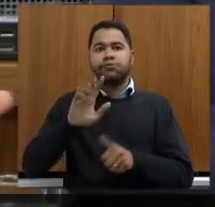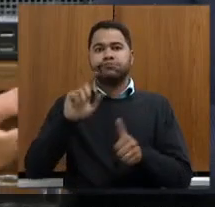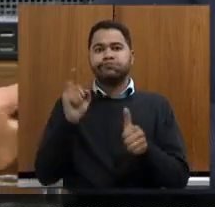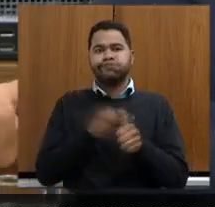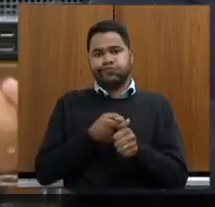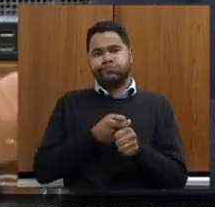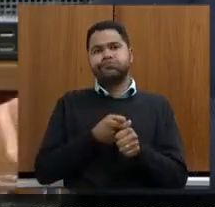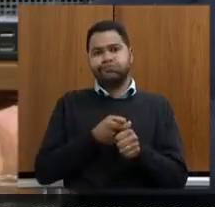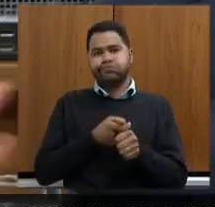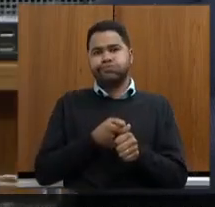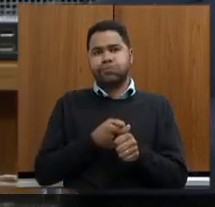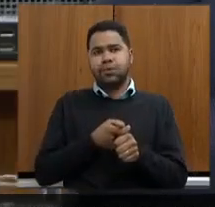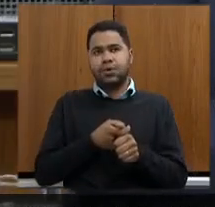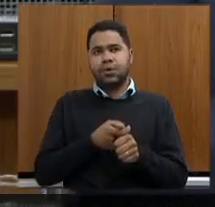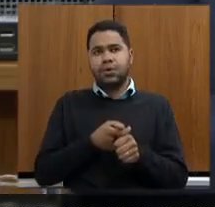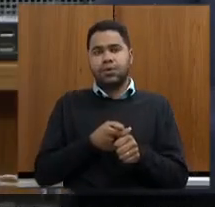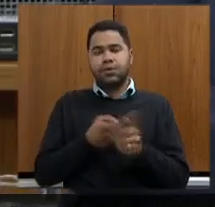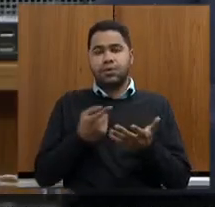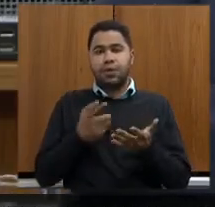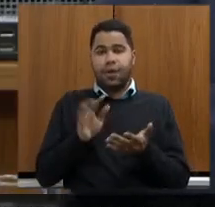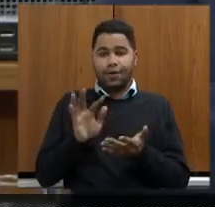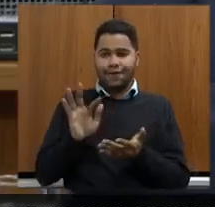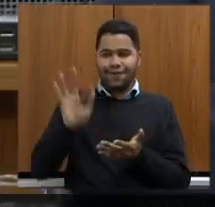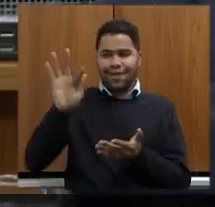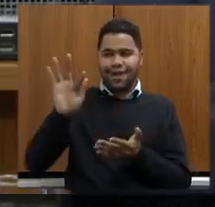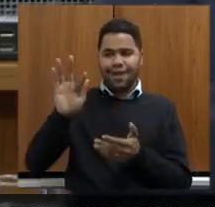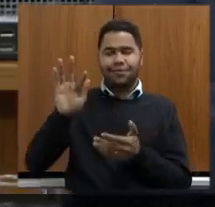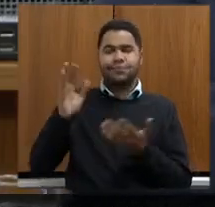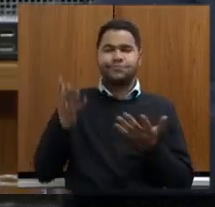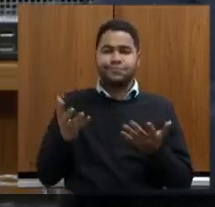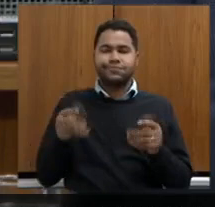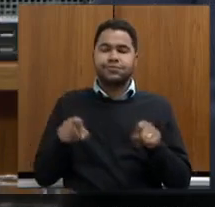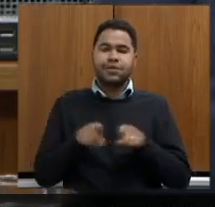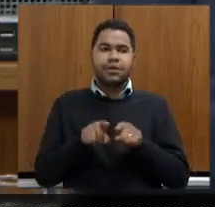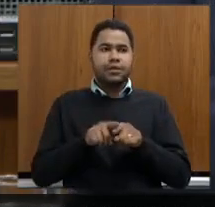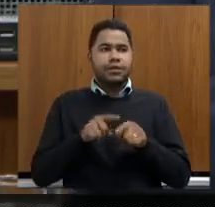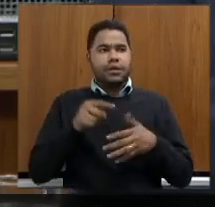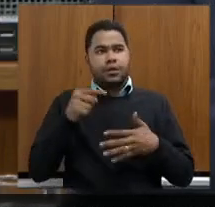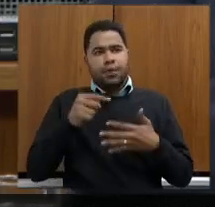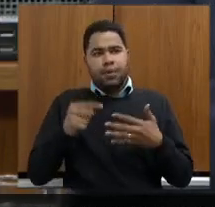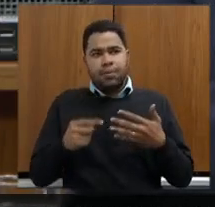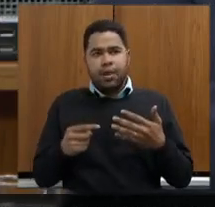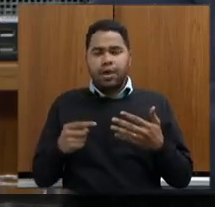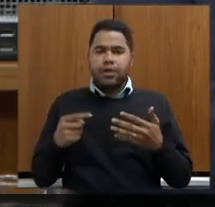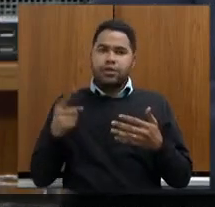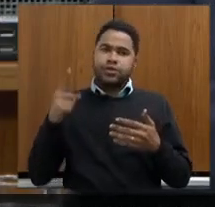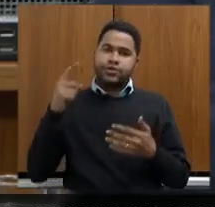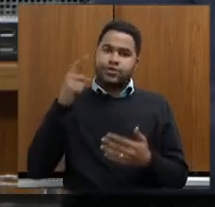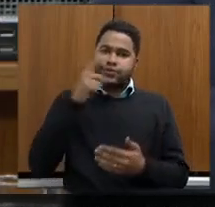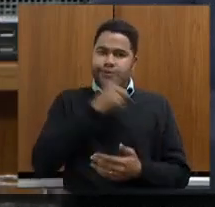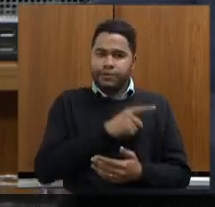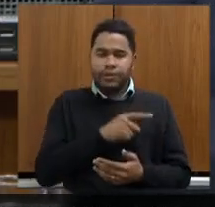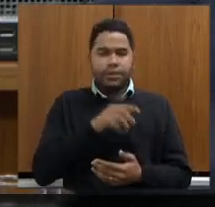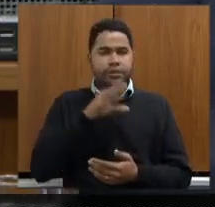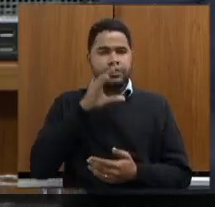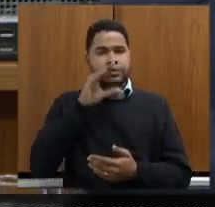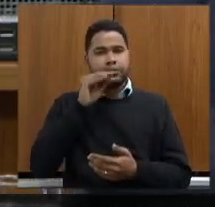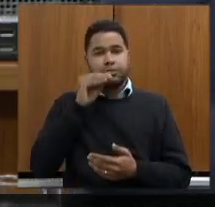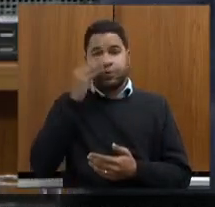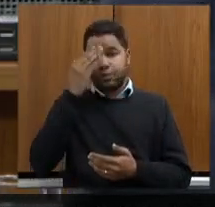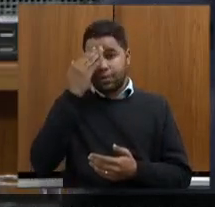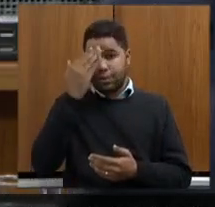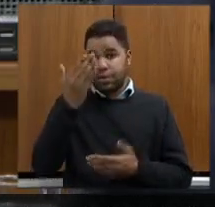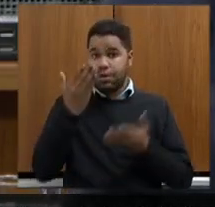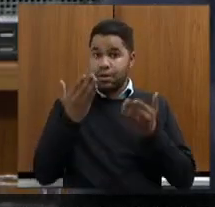do pai que é Federação que o governo federal e com todas as dificuldades servidores em filho então aqui o meu agradecimento